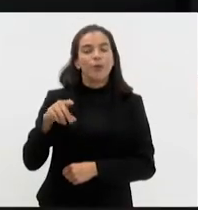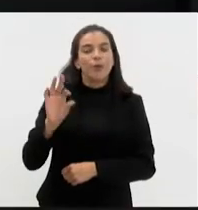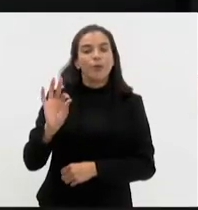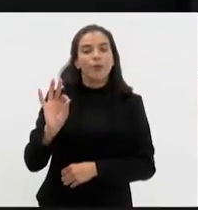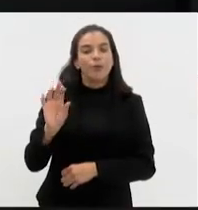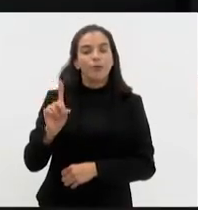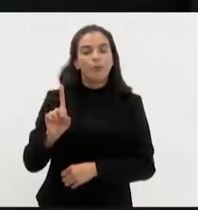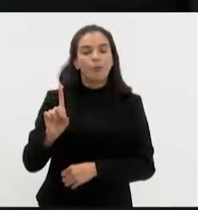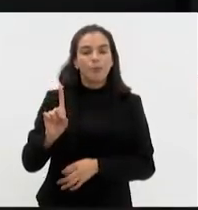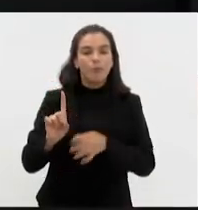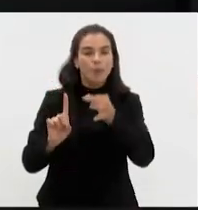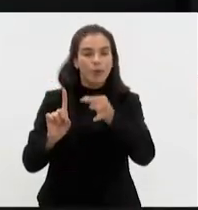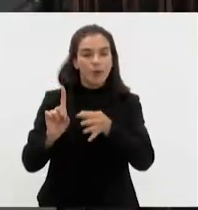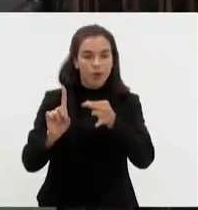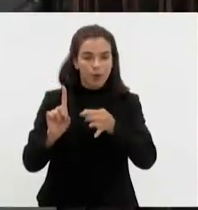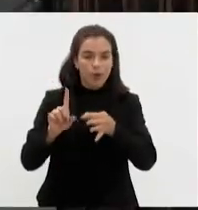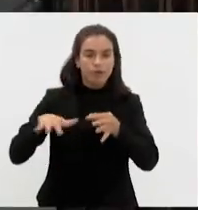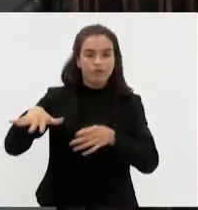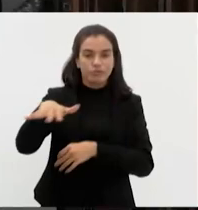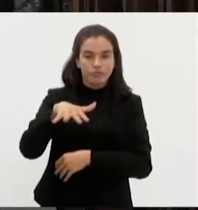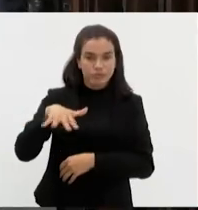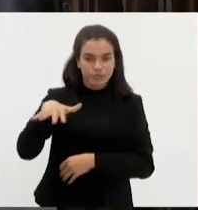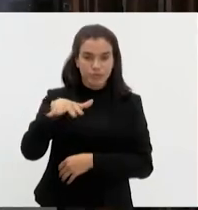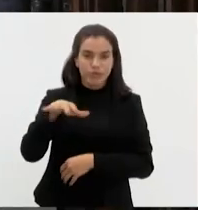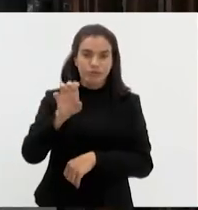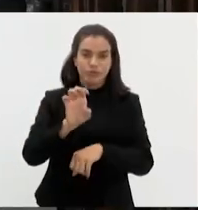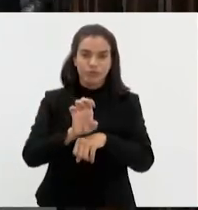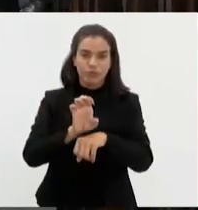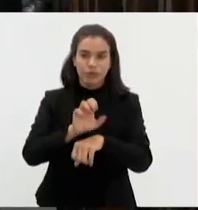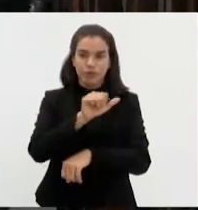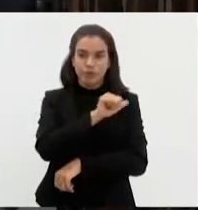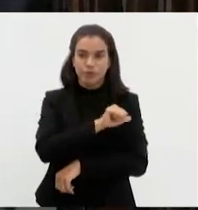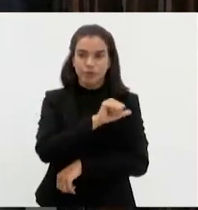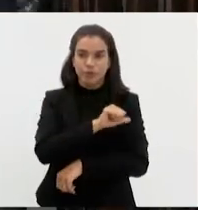Assembleia Legislativa do Estado do Rio de